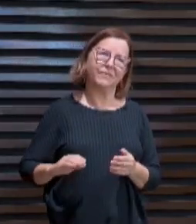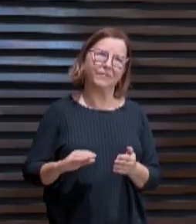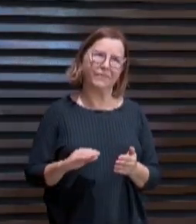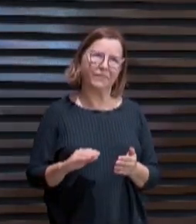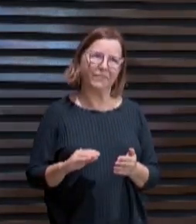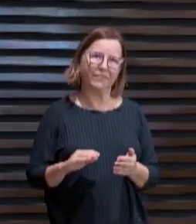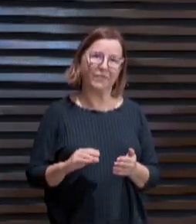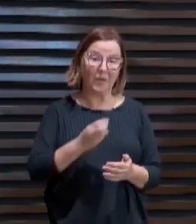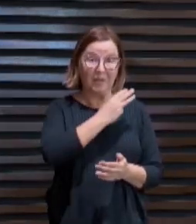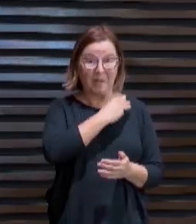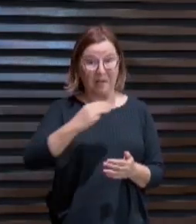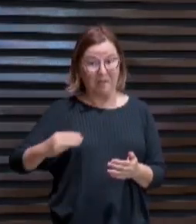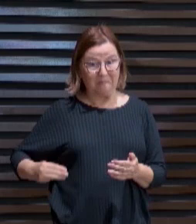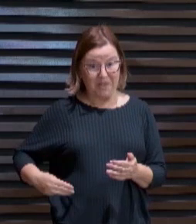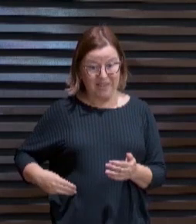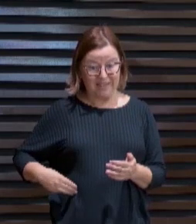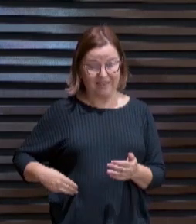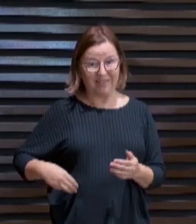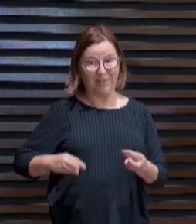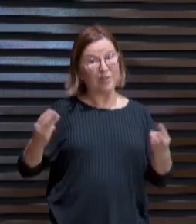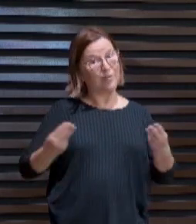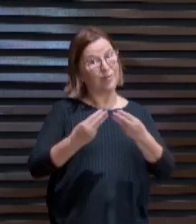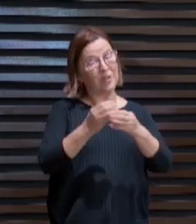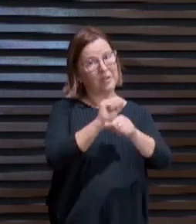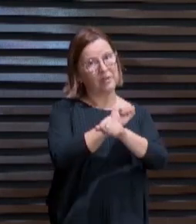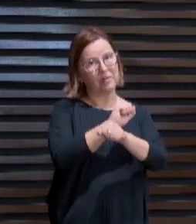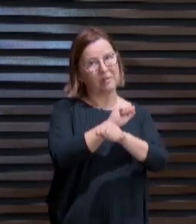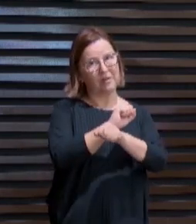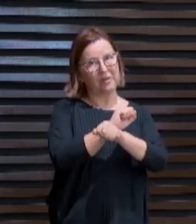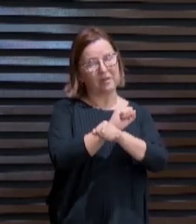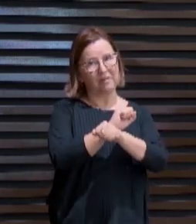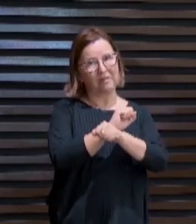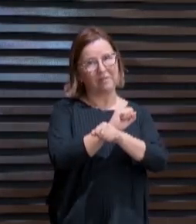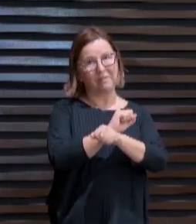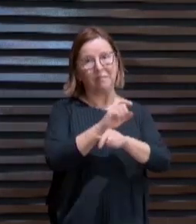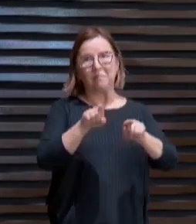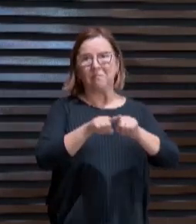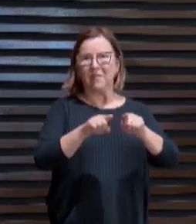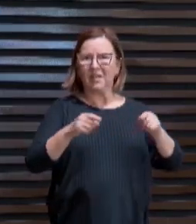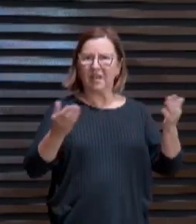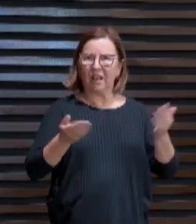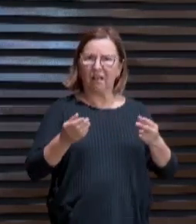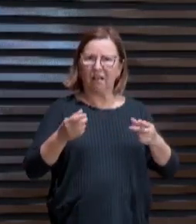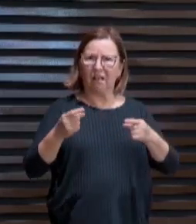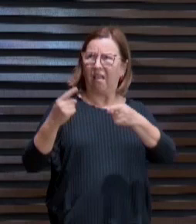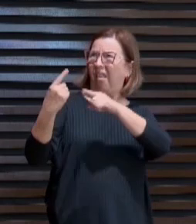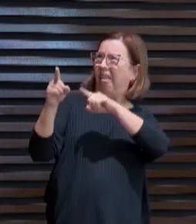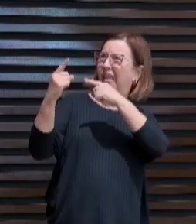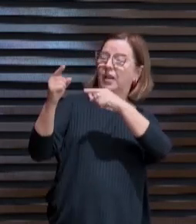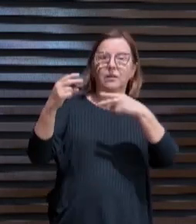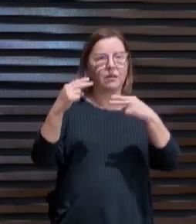aquele Messias aguardado por eles, por se manterem empedernidos, agora eles estavam blasfemando do nome de Jesus.